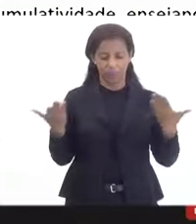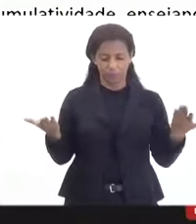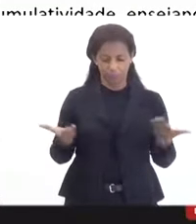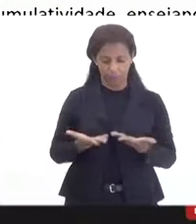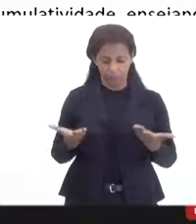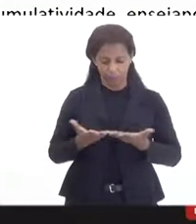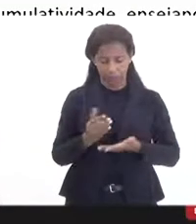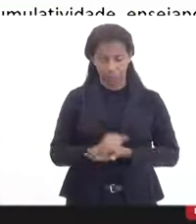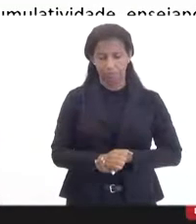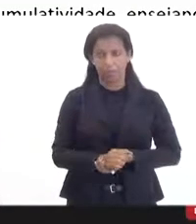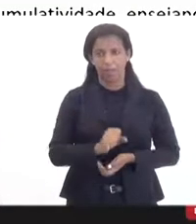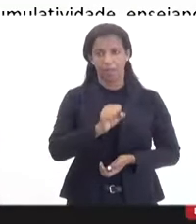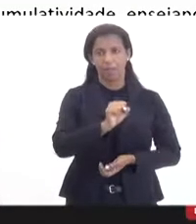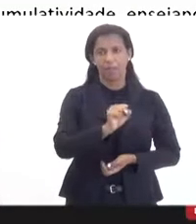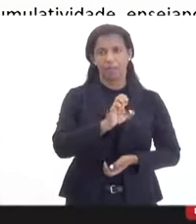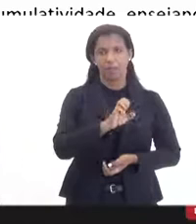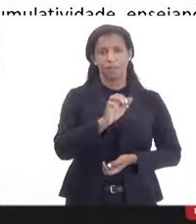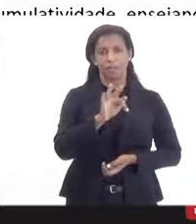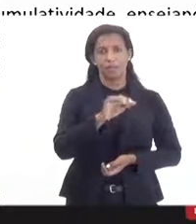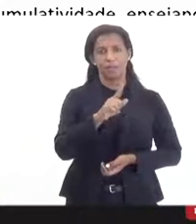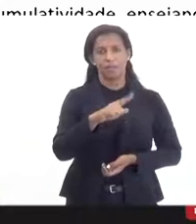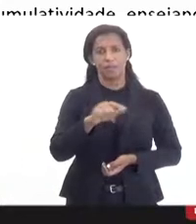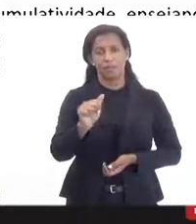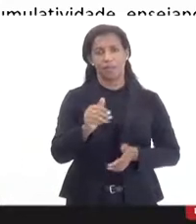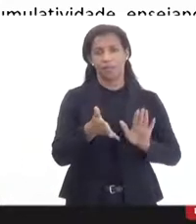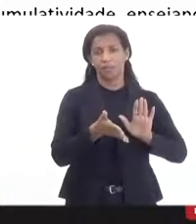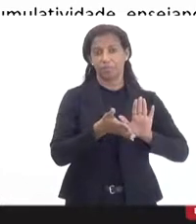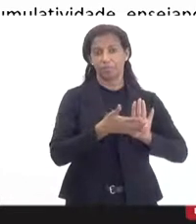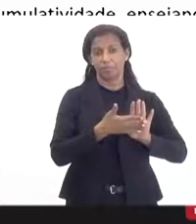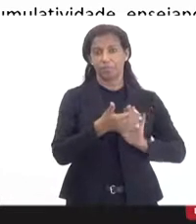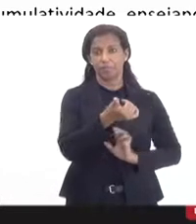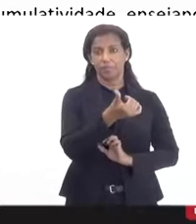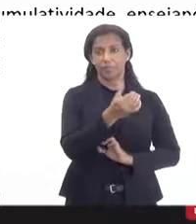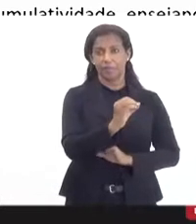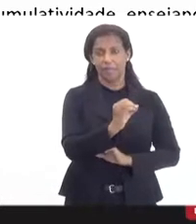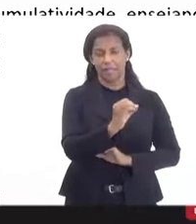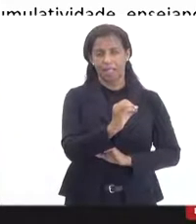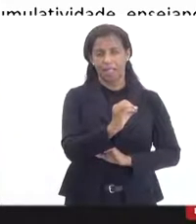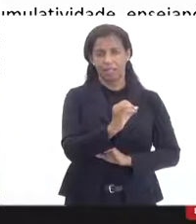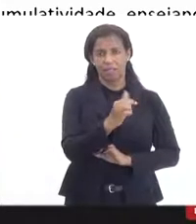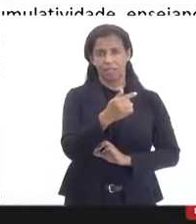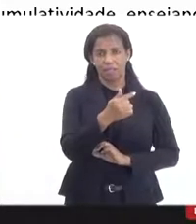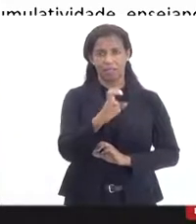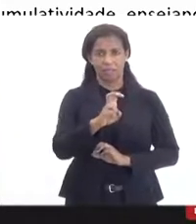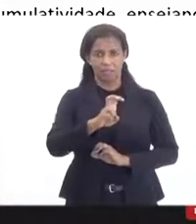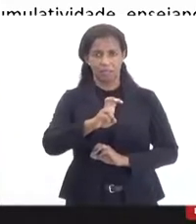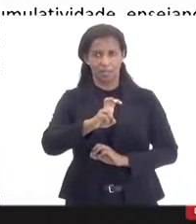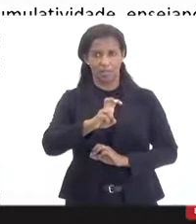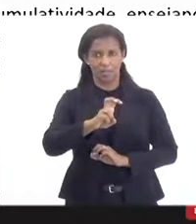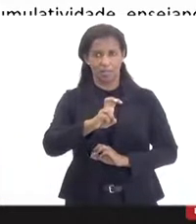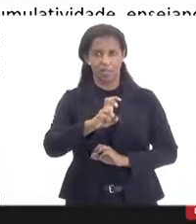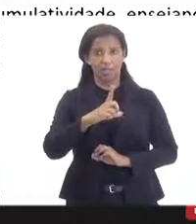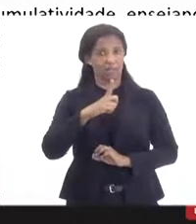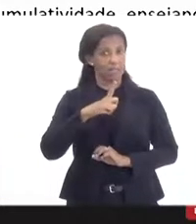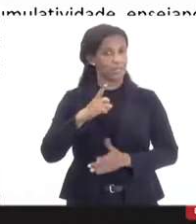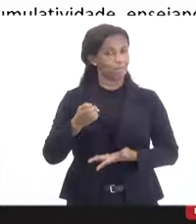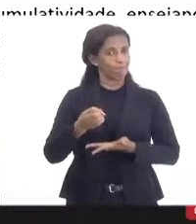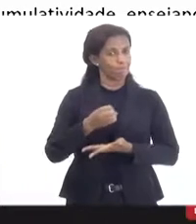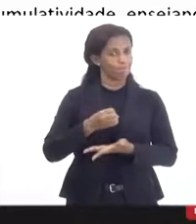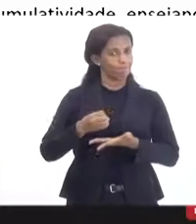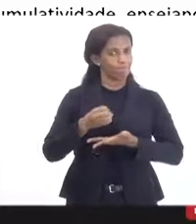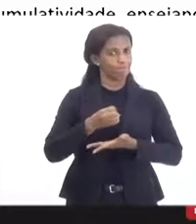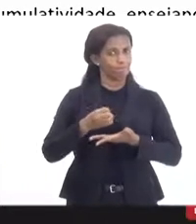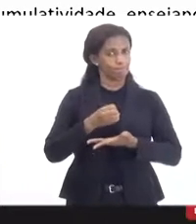hoje a Cefaz, ela utiliza um parecer normativo 10 de 75, que tem como fundamento